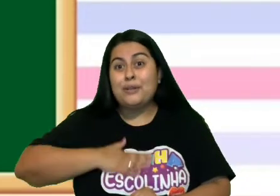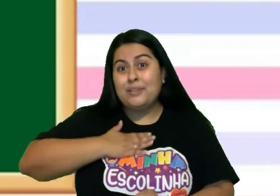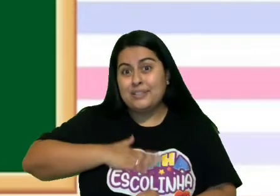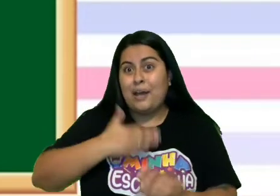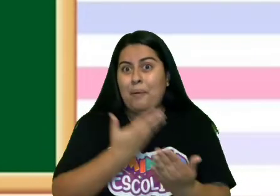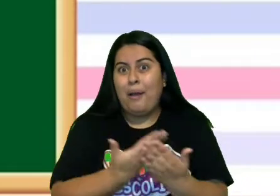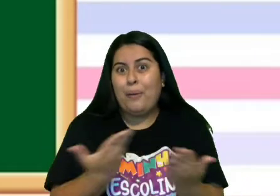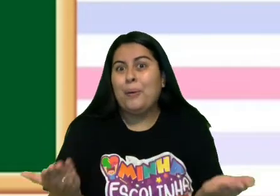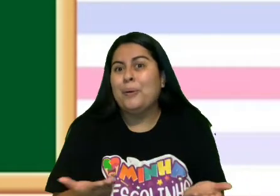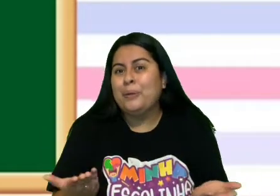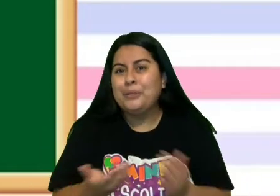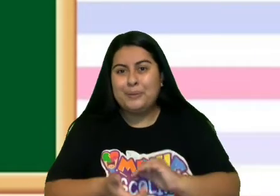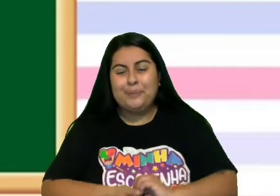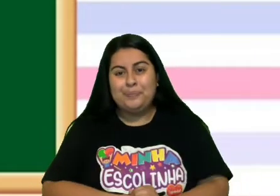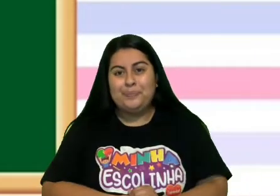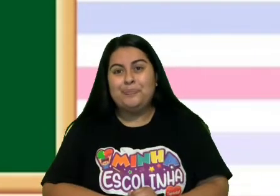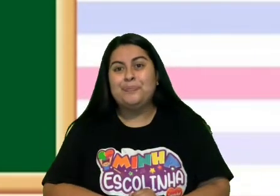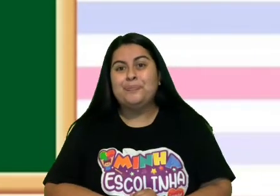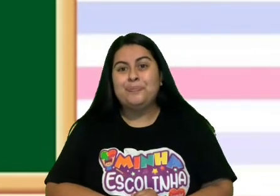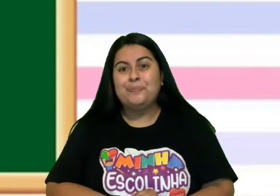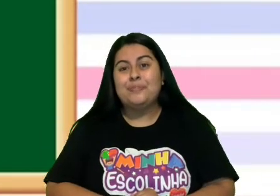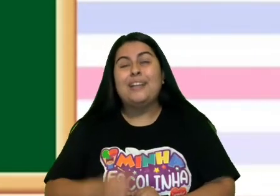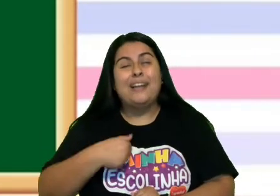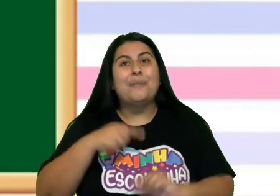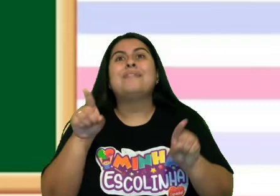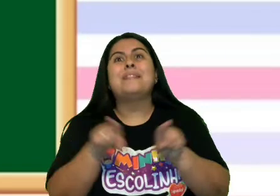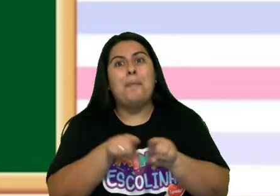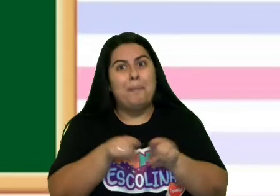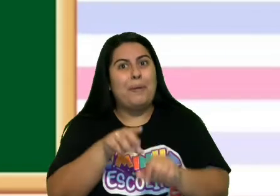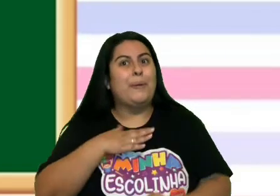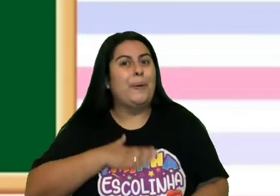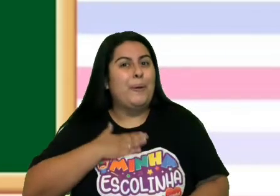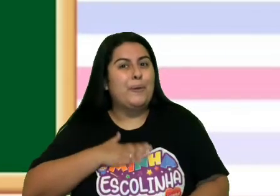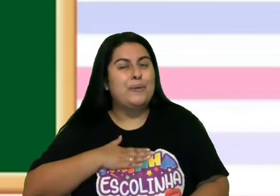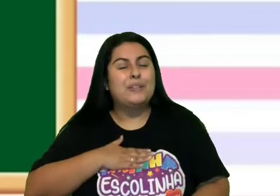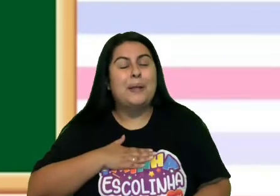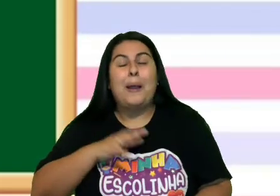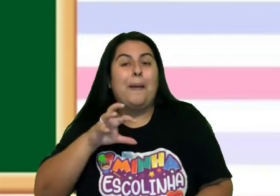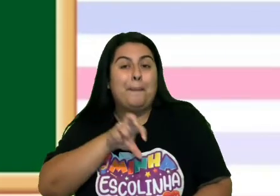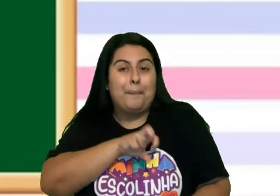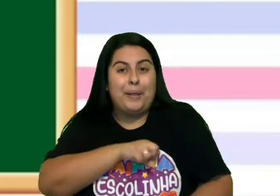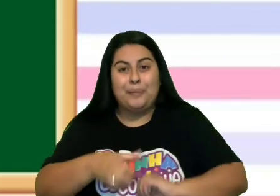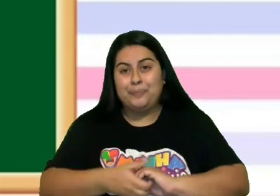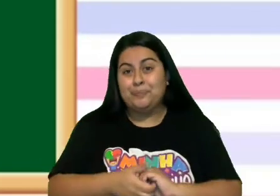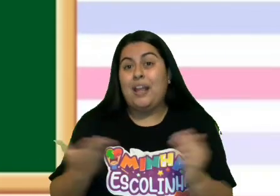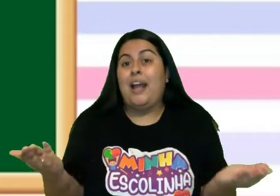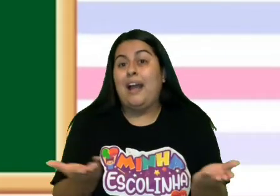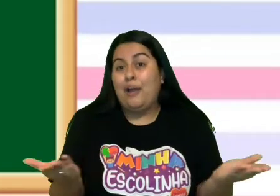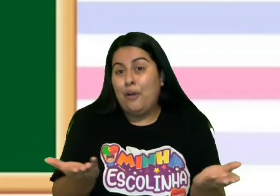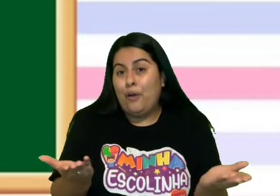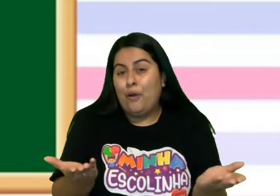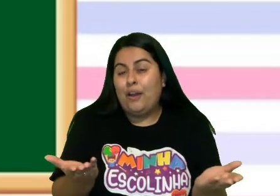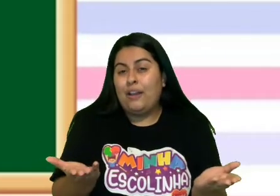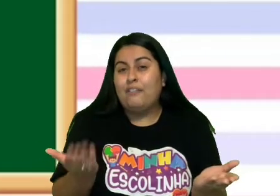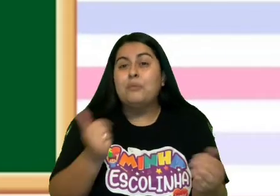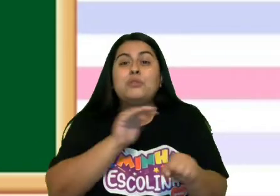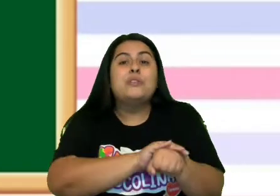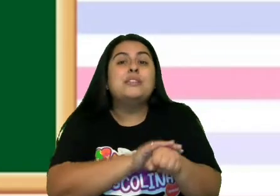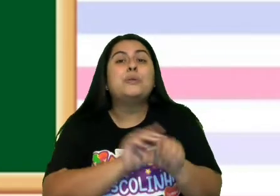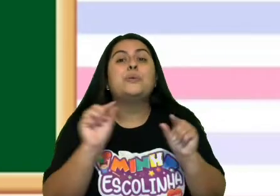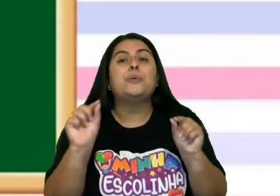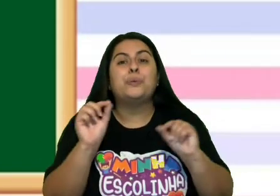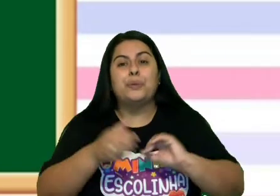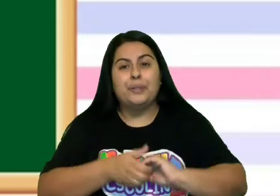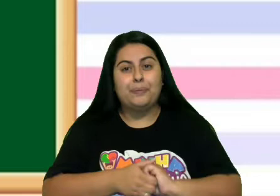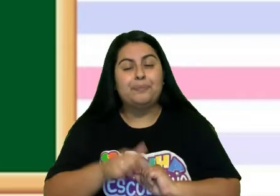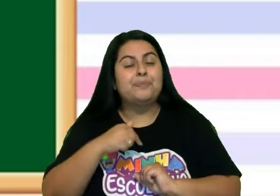gostaram da aula de hoje? Eu também Eu amei! Agora, vamos fazer o